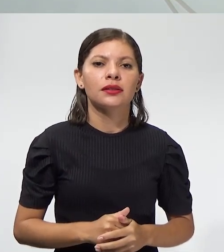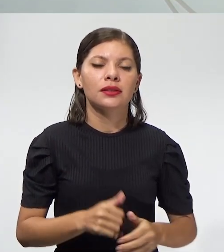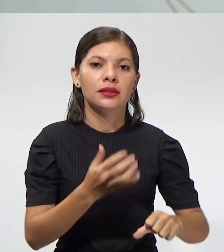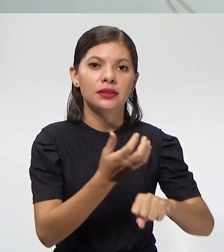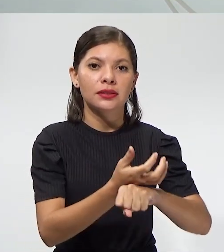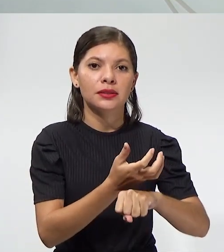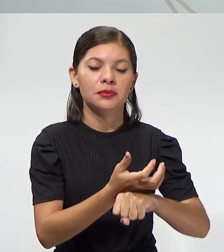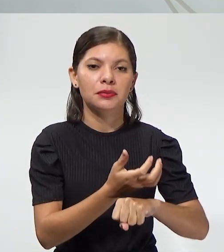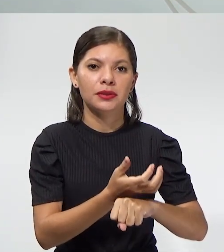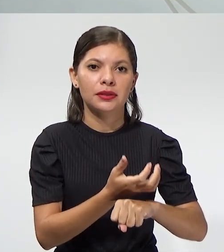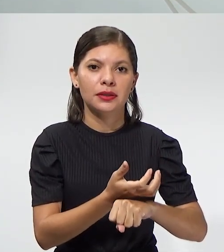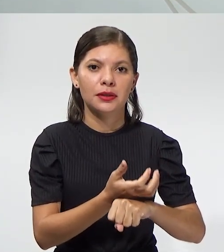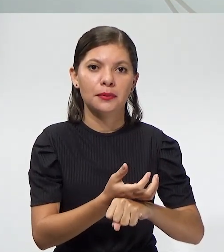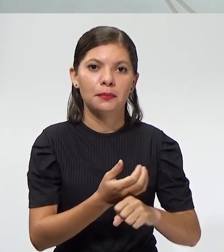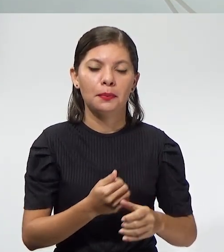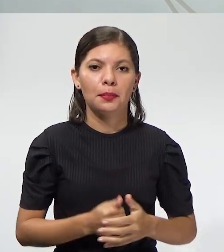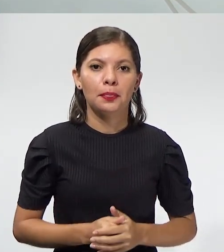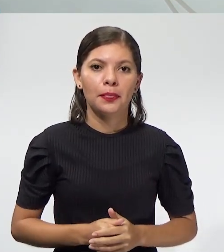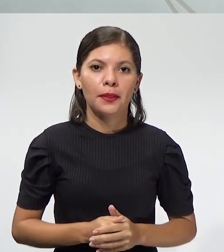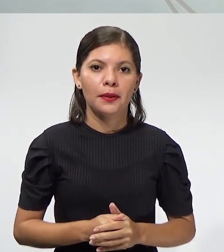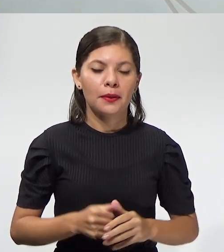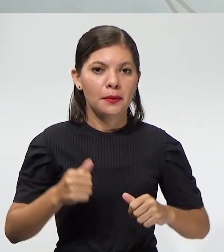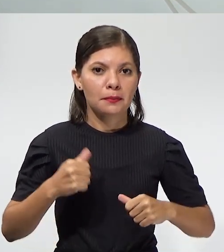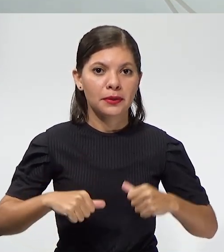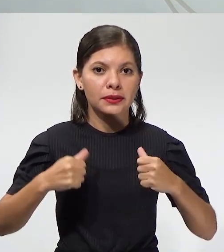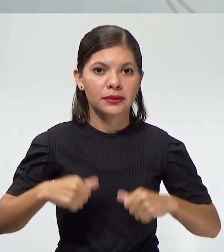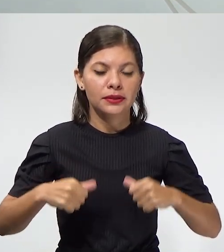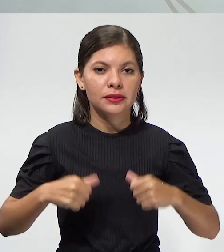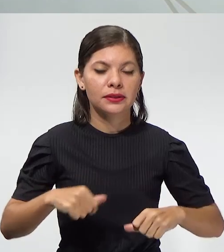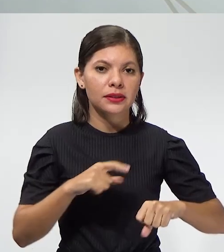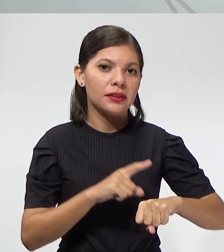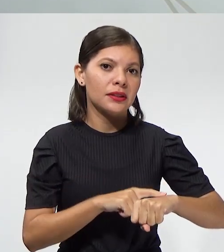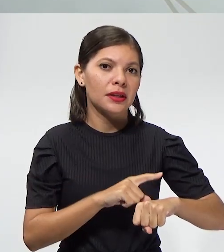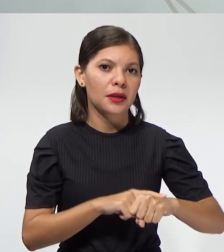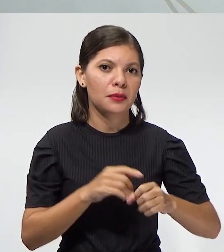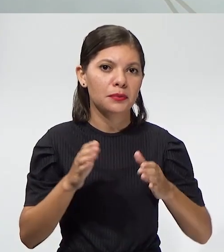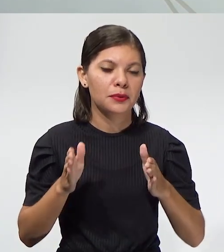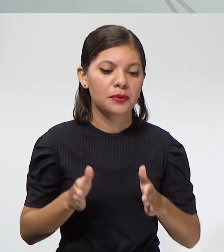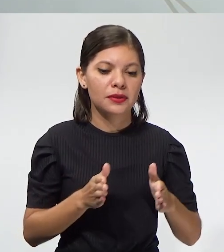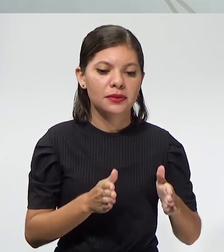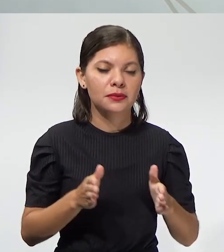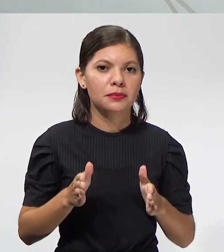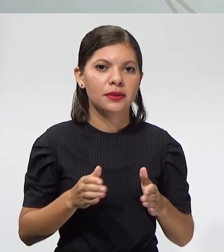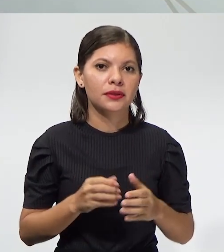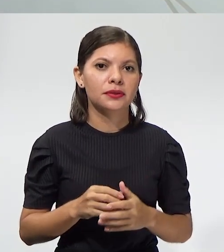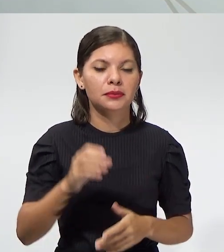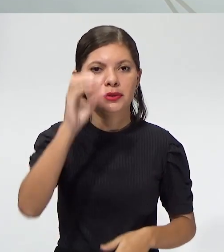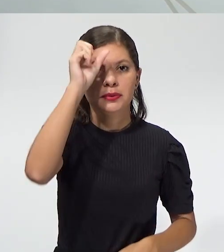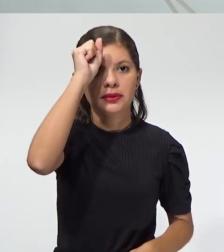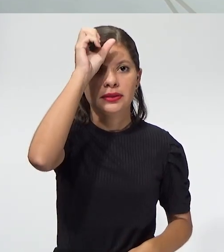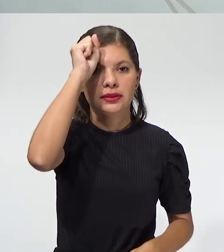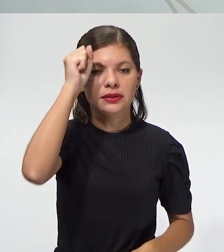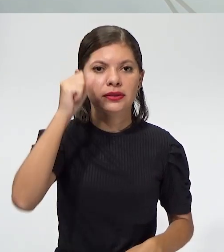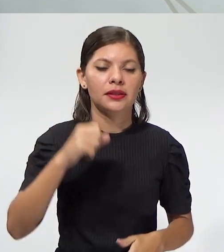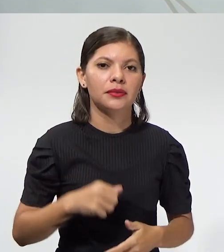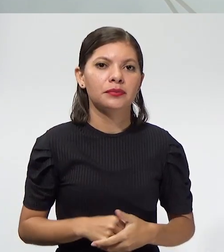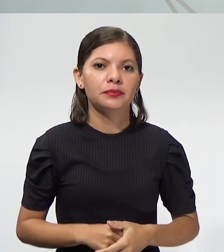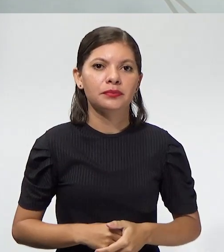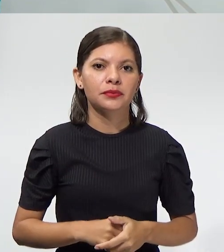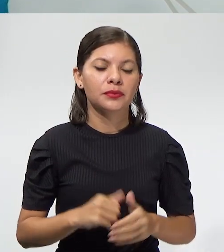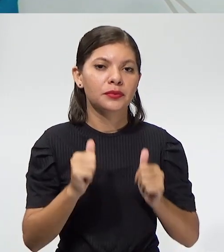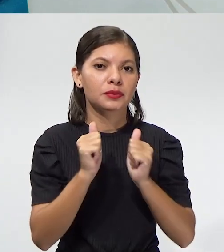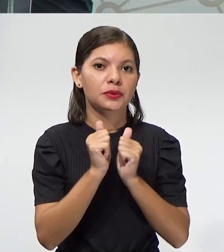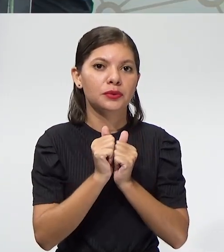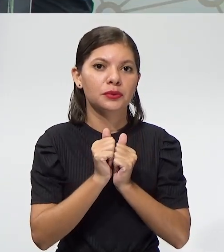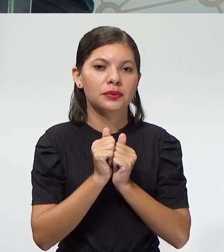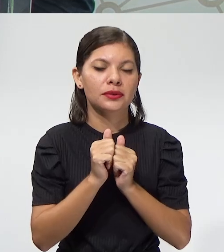complexidade e elas precisam ter tempo e ter espaço para conhecer, para conviver. Então, podemos